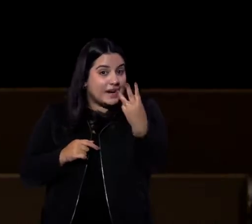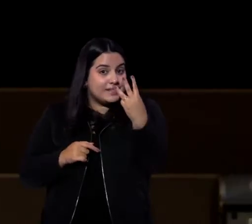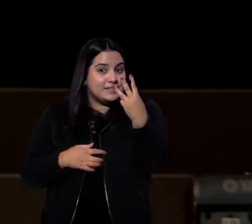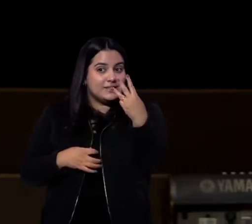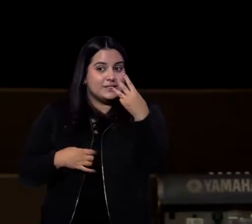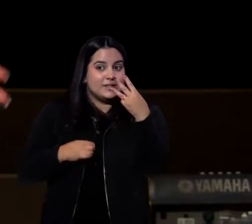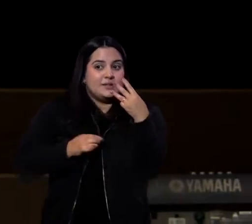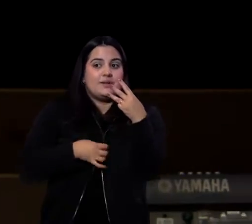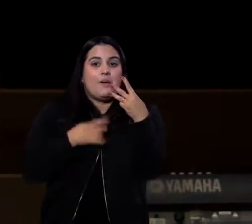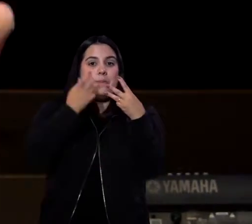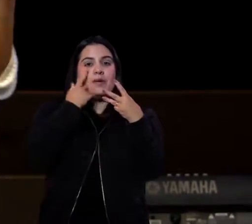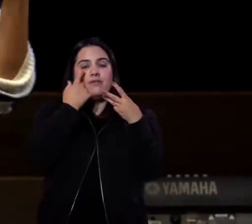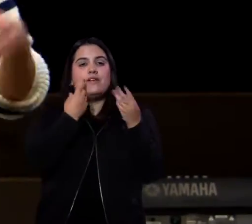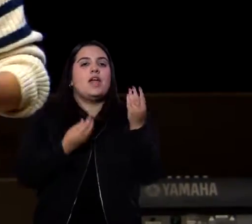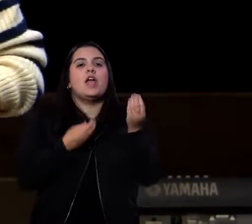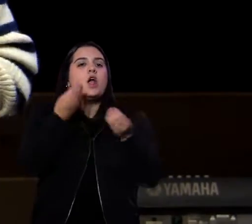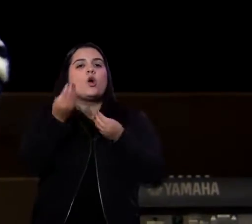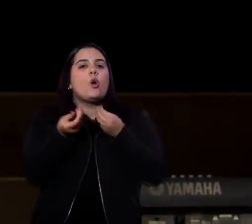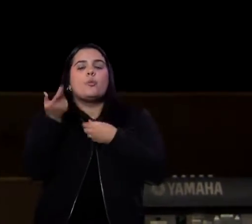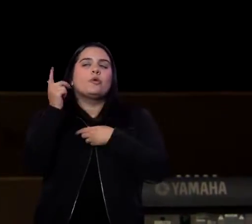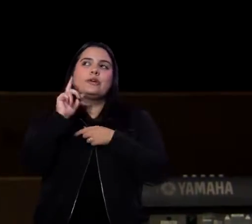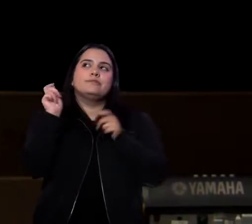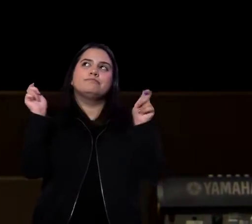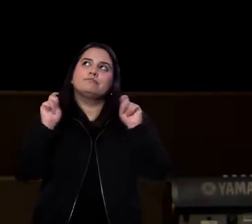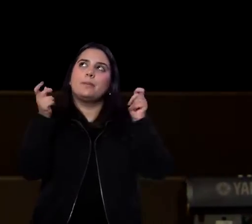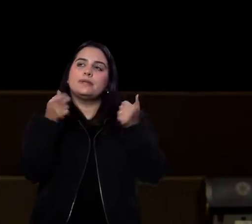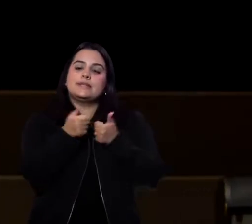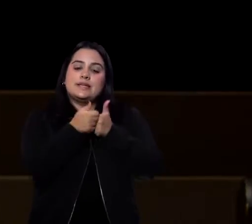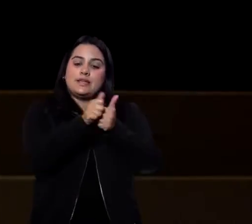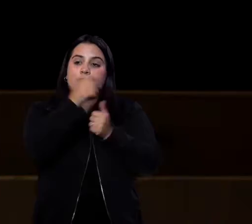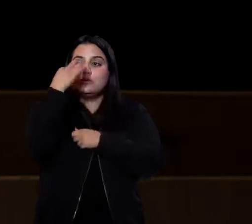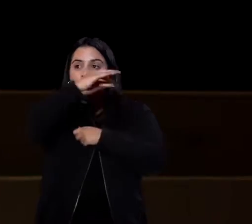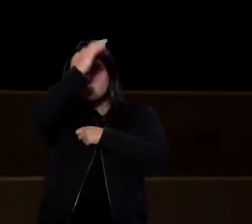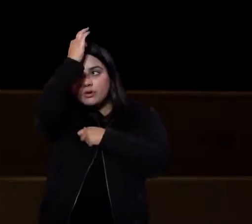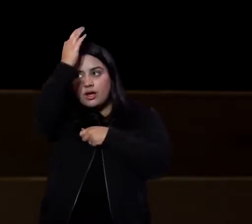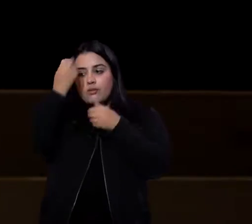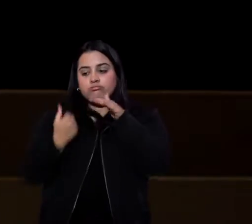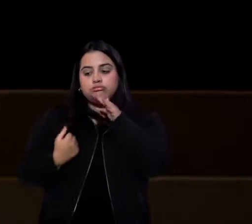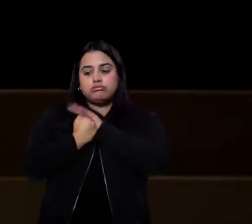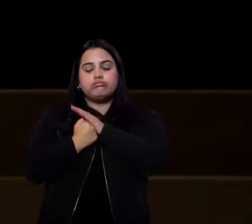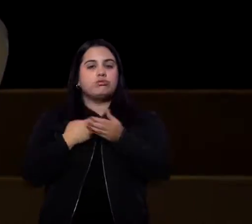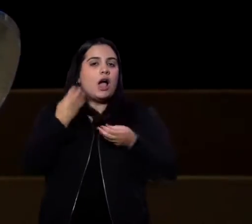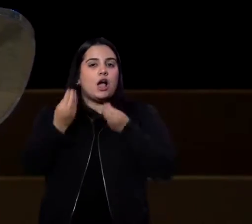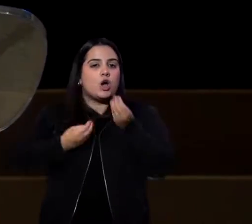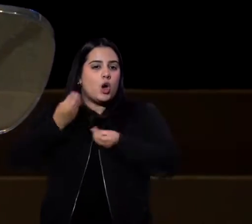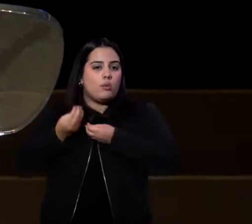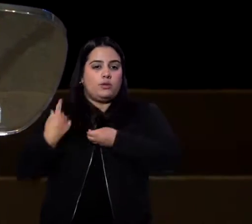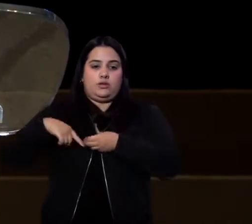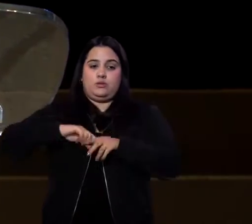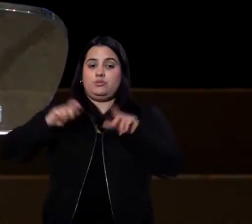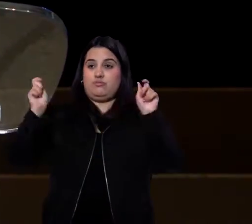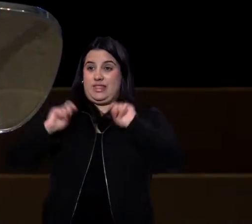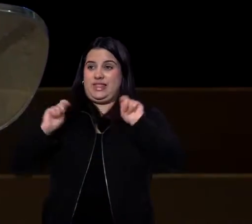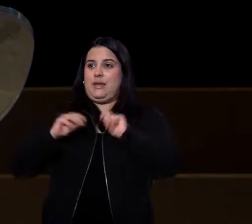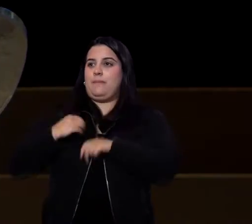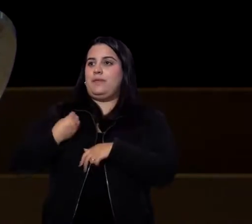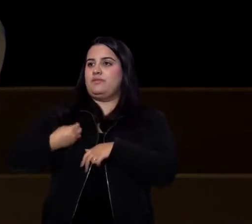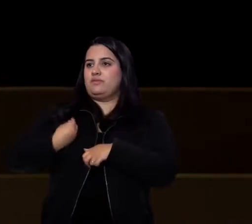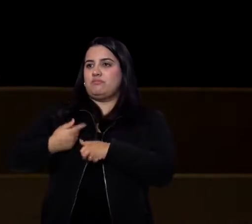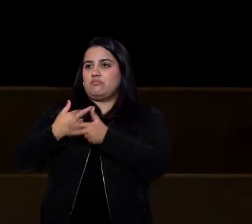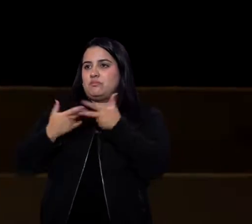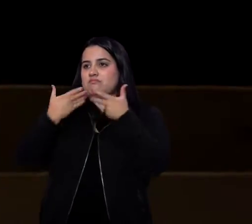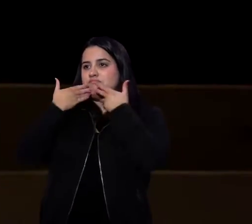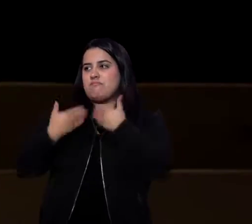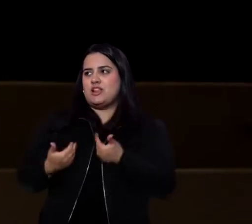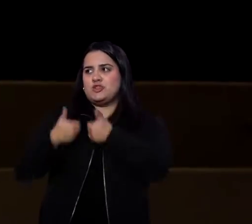pode ser guiado pelo Espírito Santo, a gente pode ser cheio do Espírito Santo e para que a gente possa viver coisas ainda maiores na